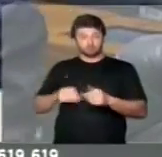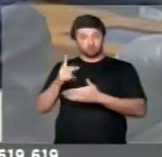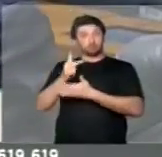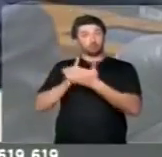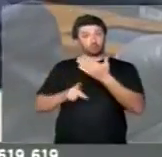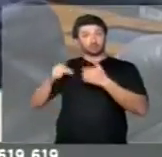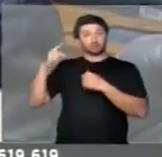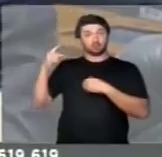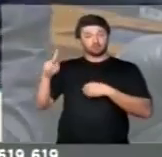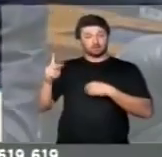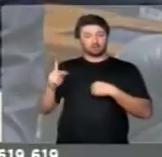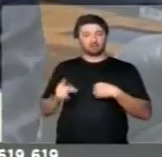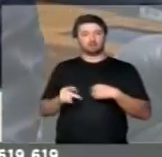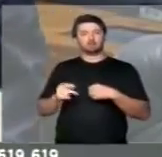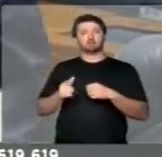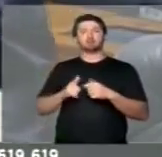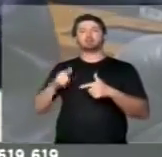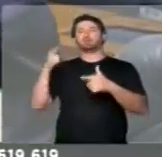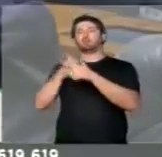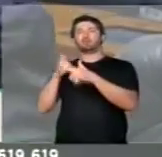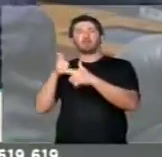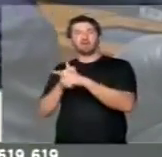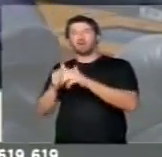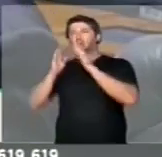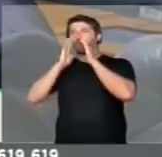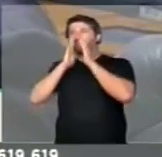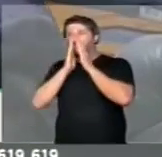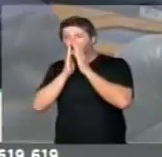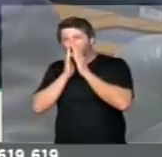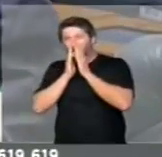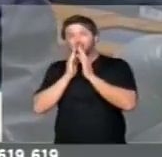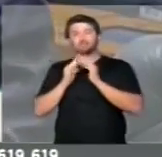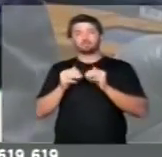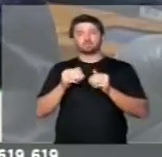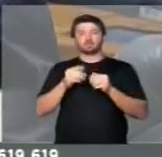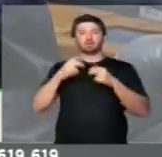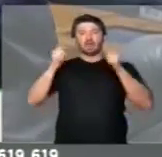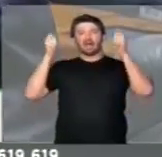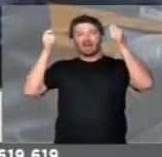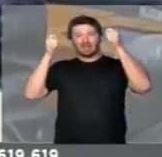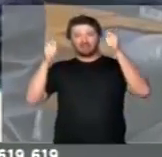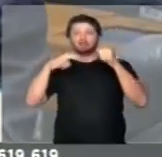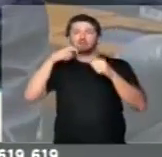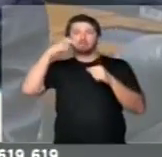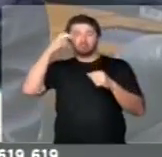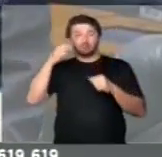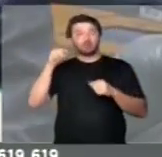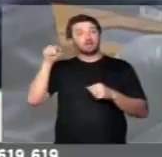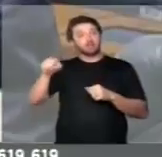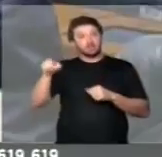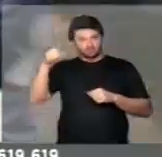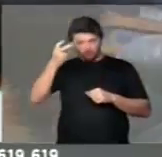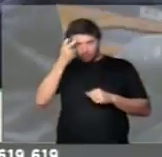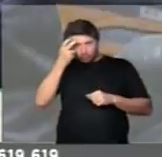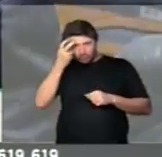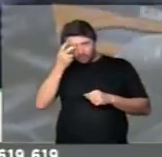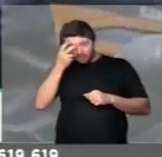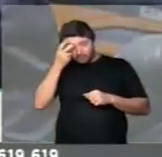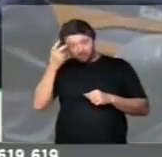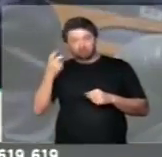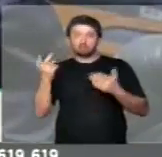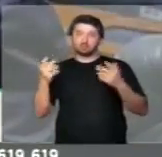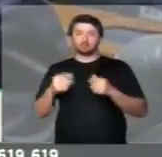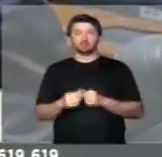projeto dele, foi vaiado o tempo todo, com cartaz, uma coisa constrangedora. Aquilo é cultura?